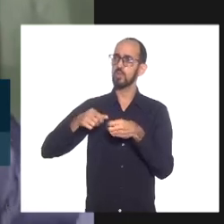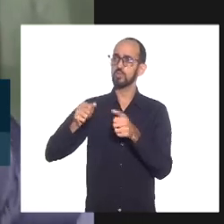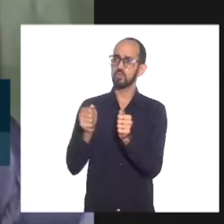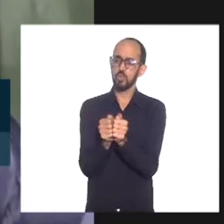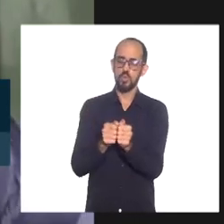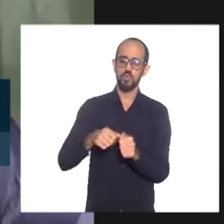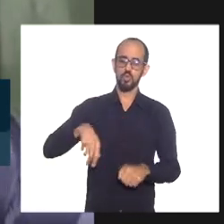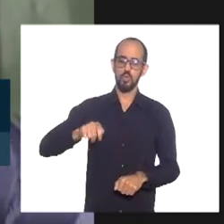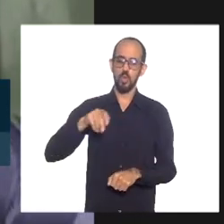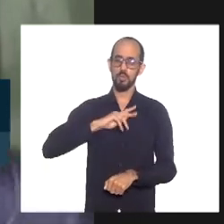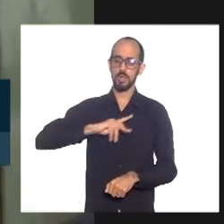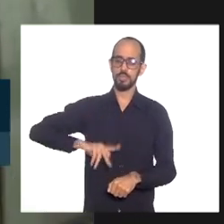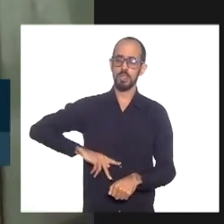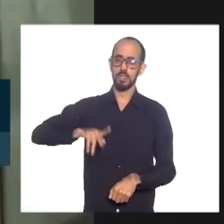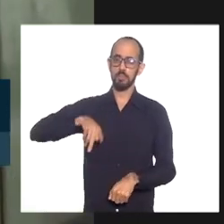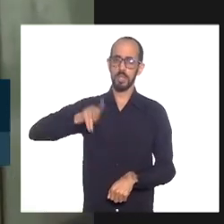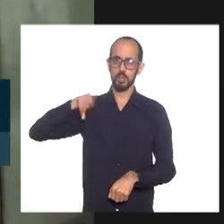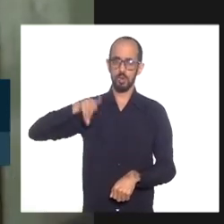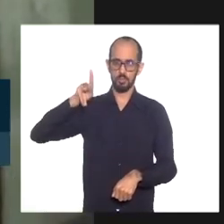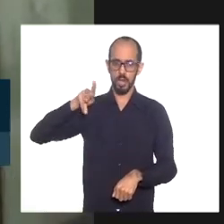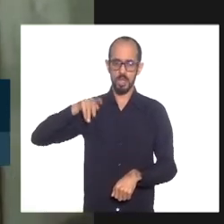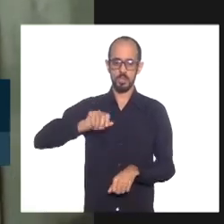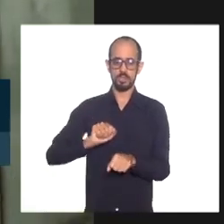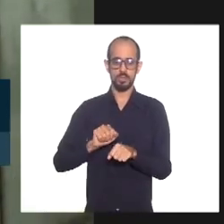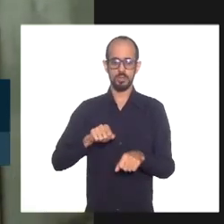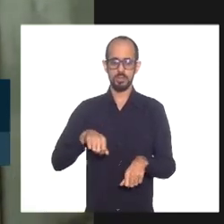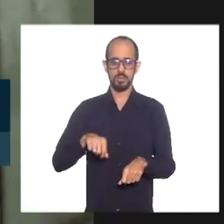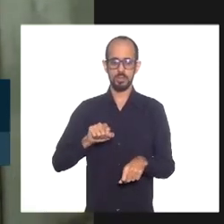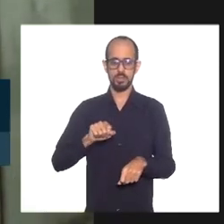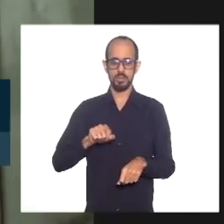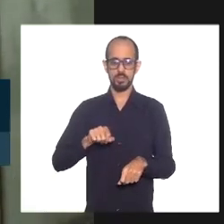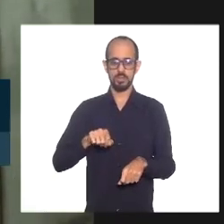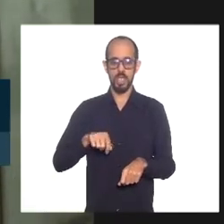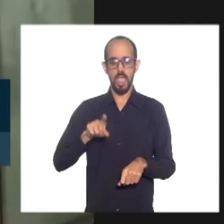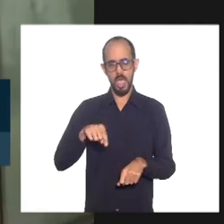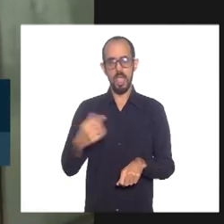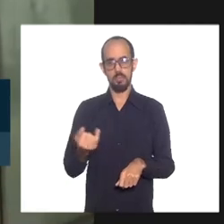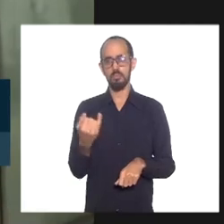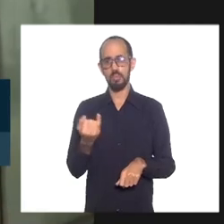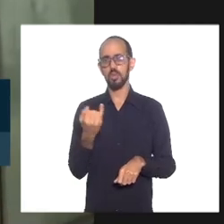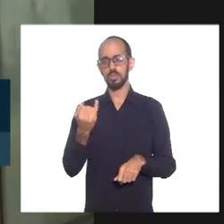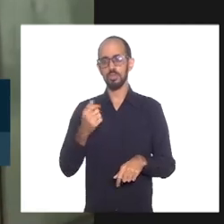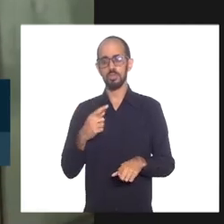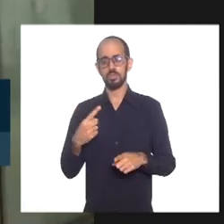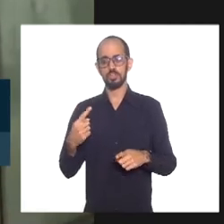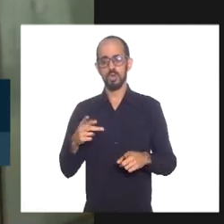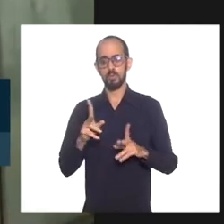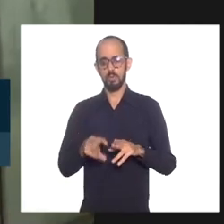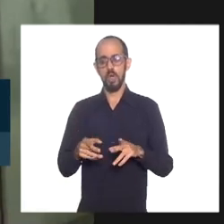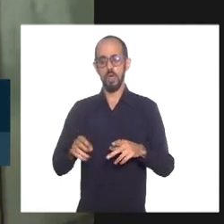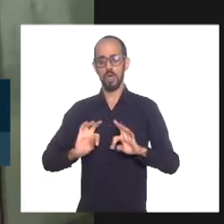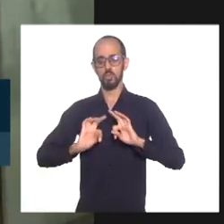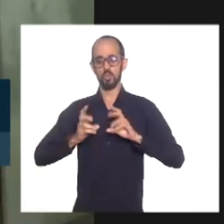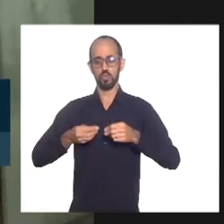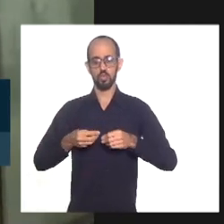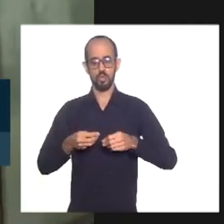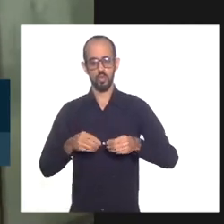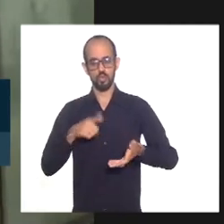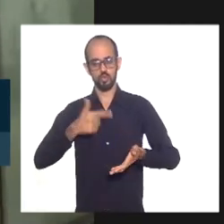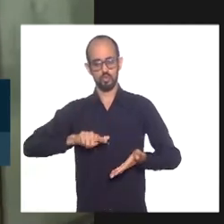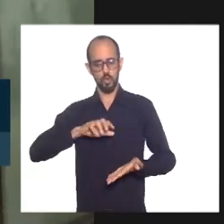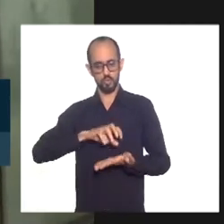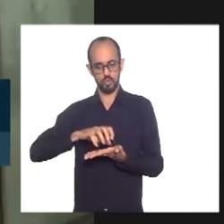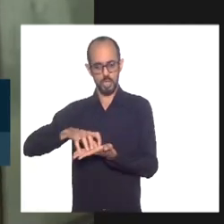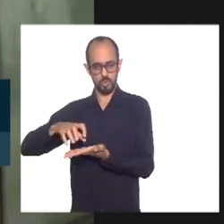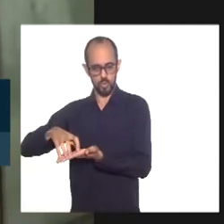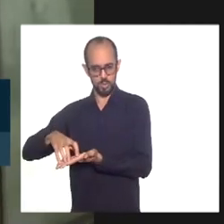com a presidência da Petrobras, a nova presidência da Petrobras, é fundamental, assim como todos os segmentos,